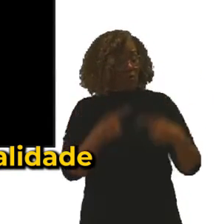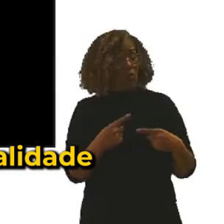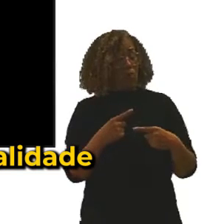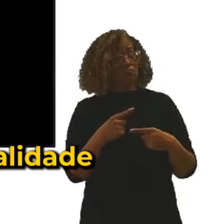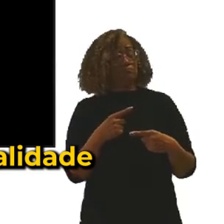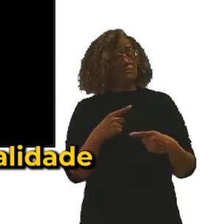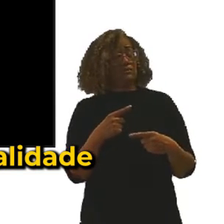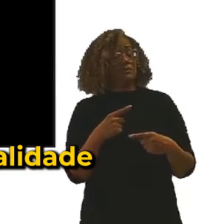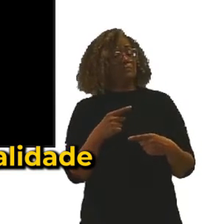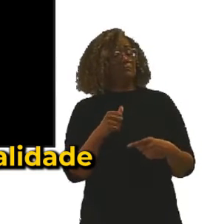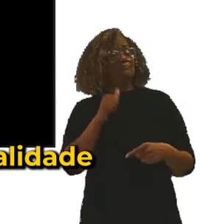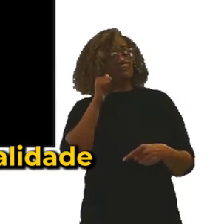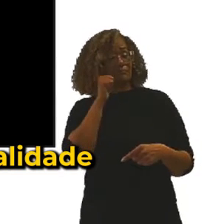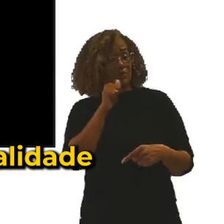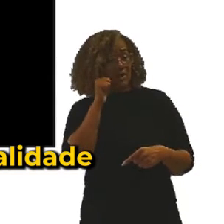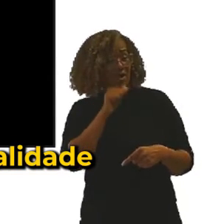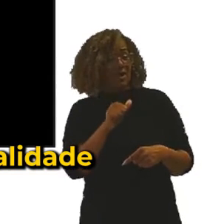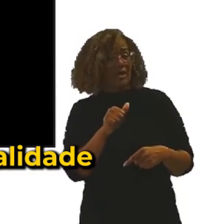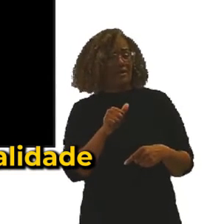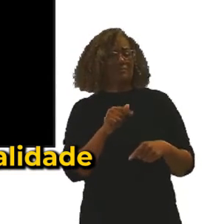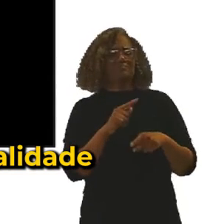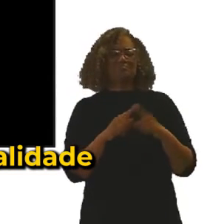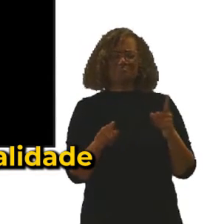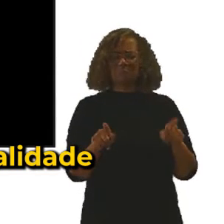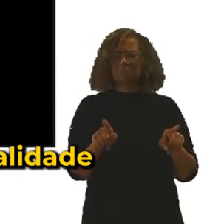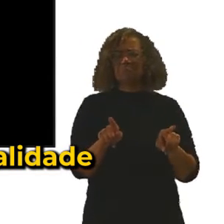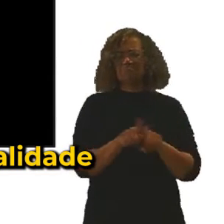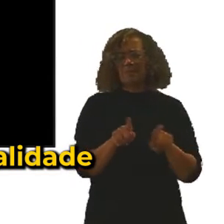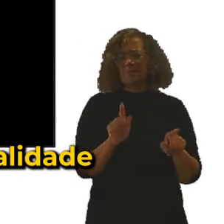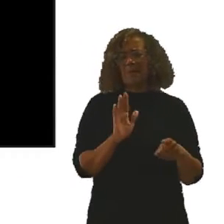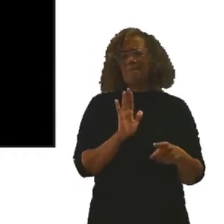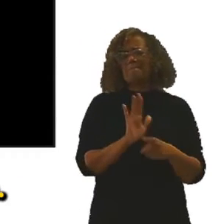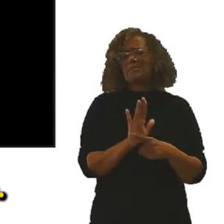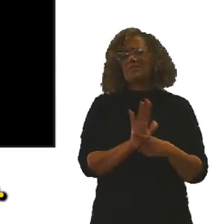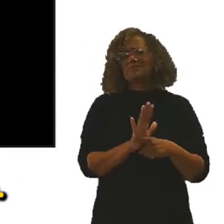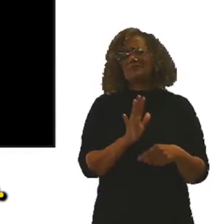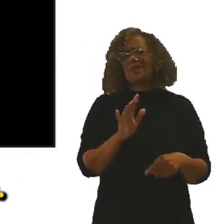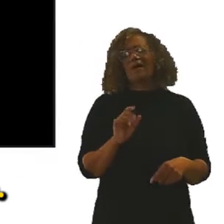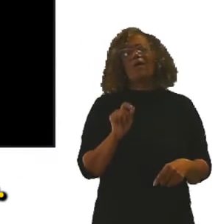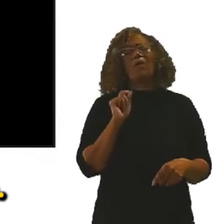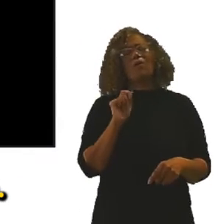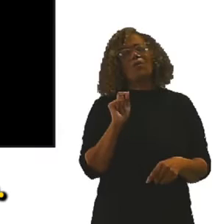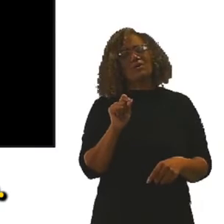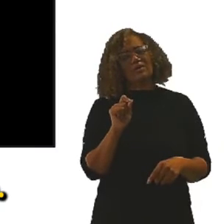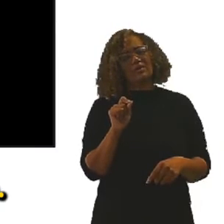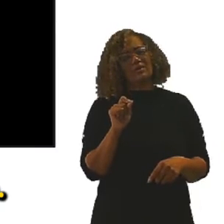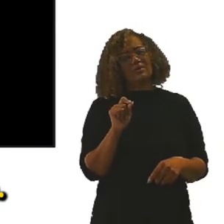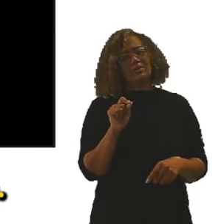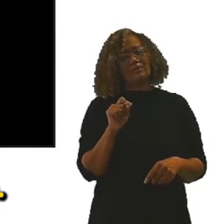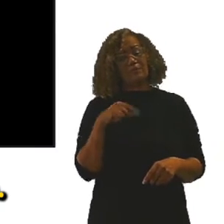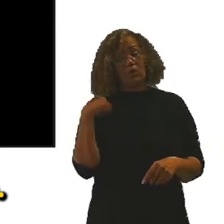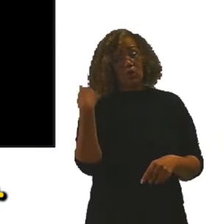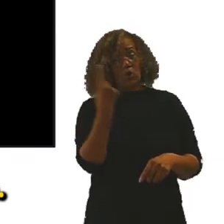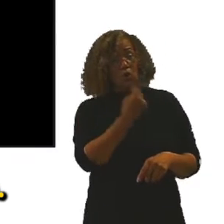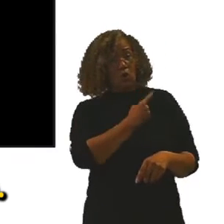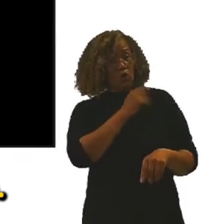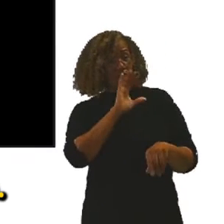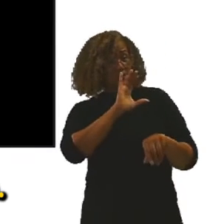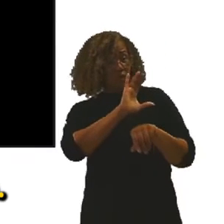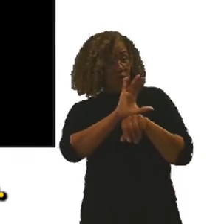nós temos que também lançar uma espacialidade constitucional, que é a nossa